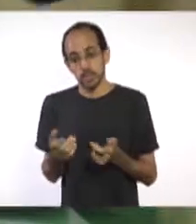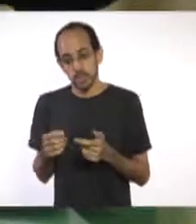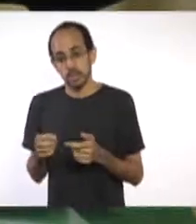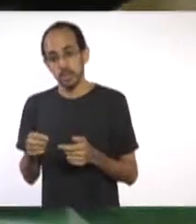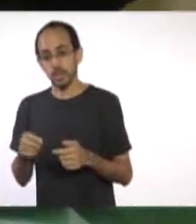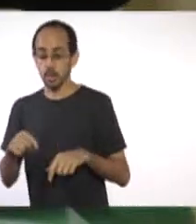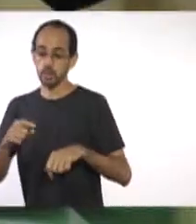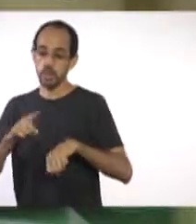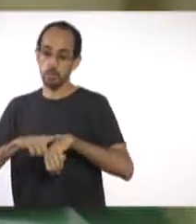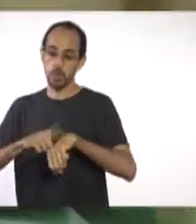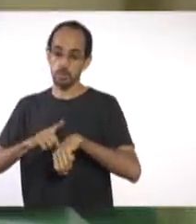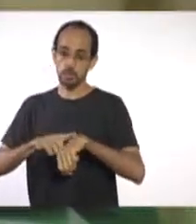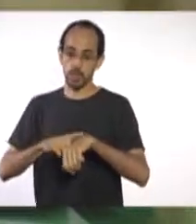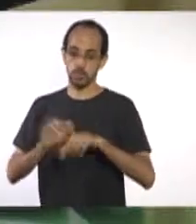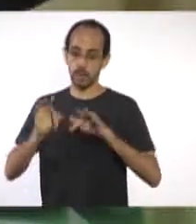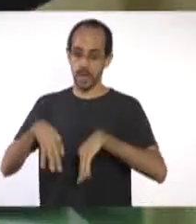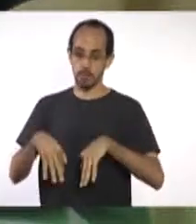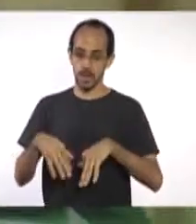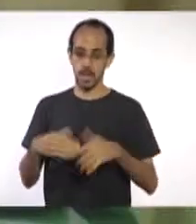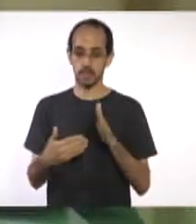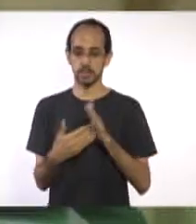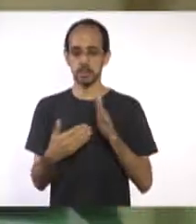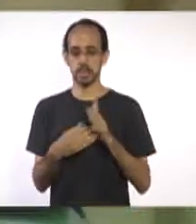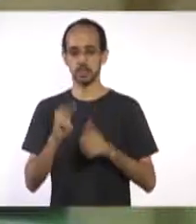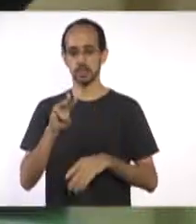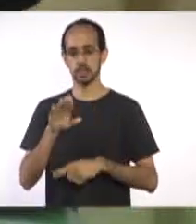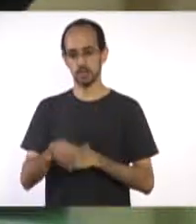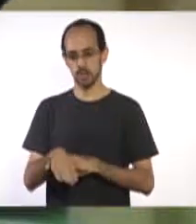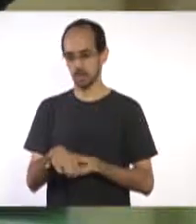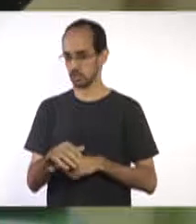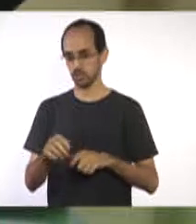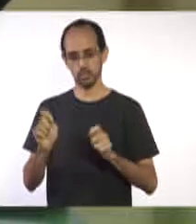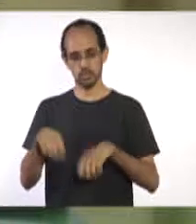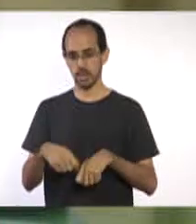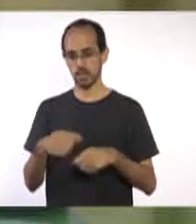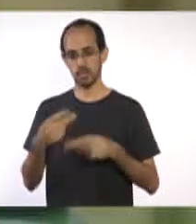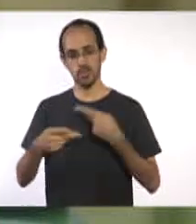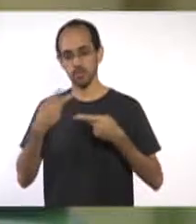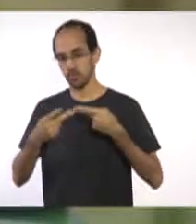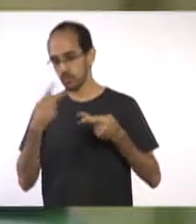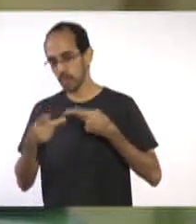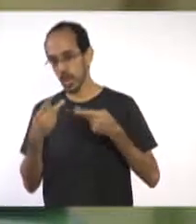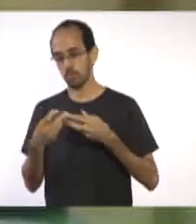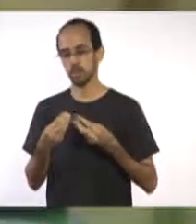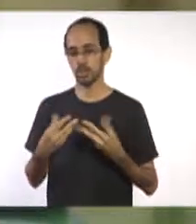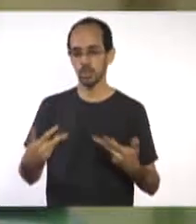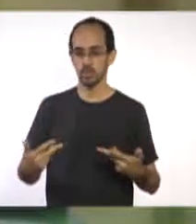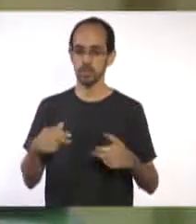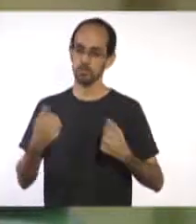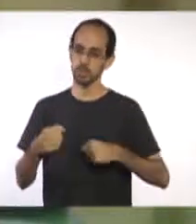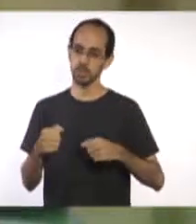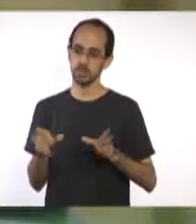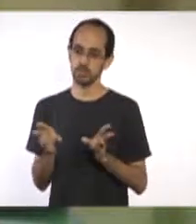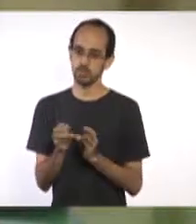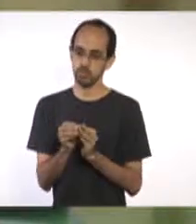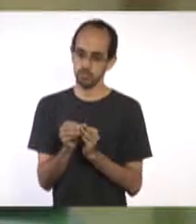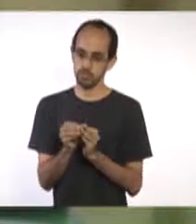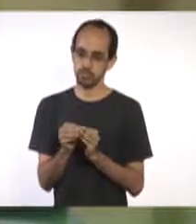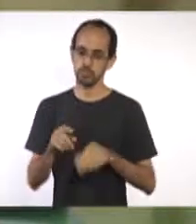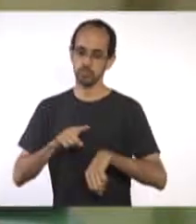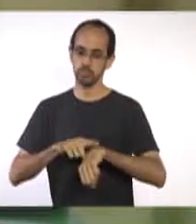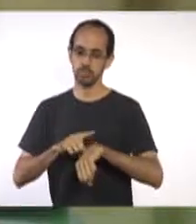que tem que acabar às 15 horas, não vou ficar ouvindo fala de todo mundo, vou restringir o tempo,